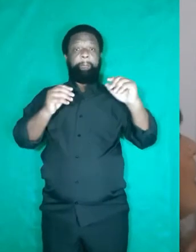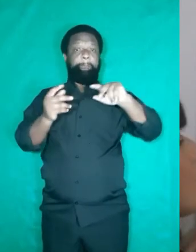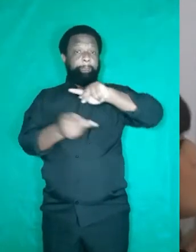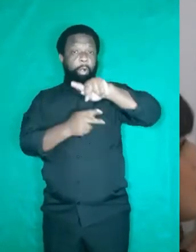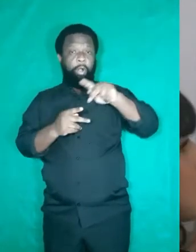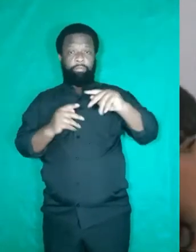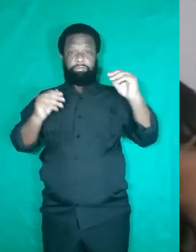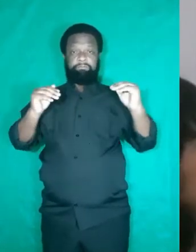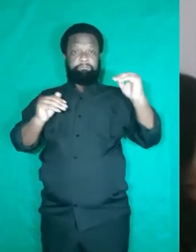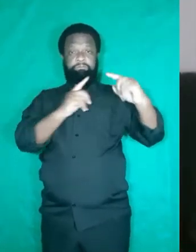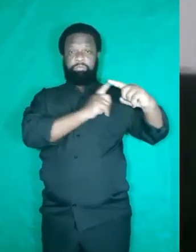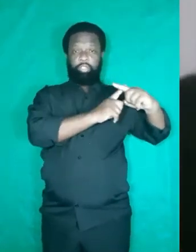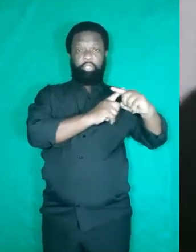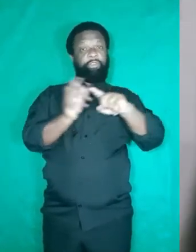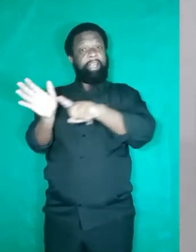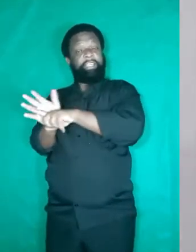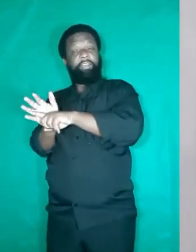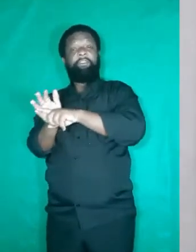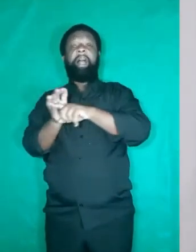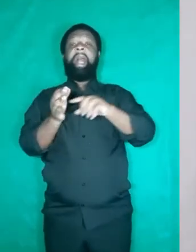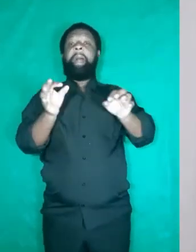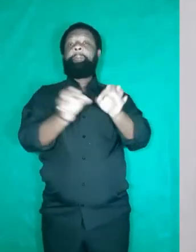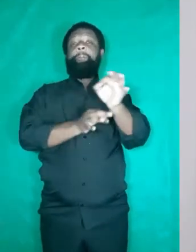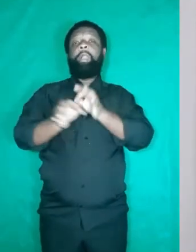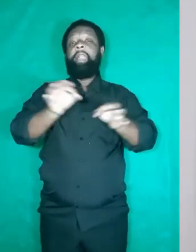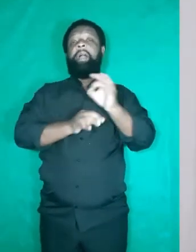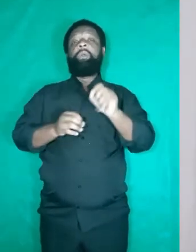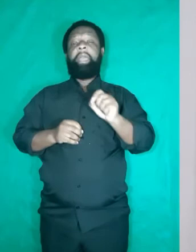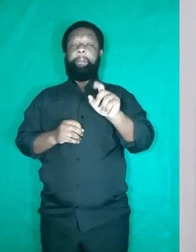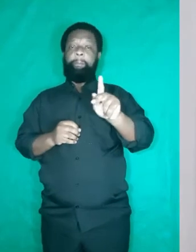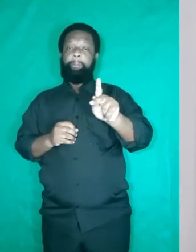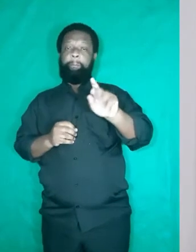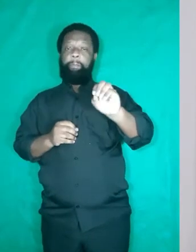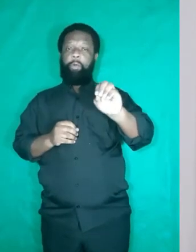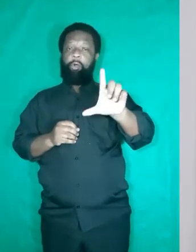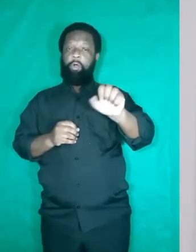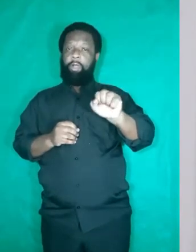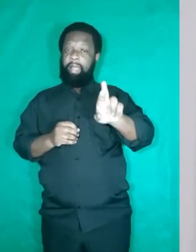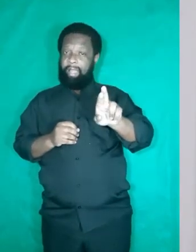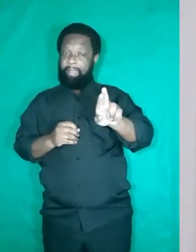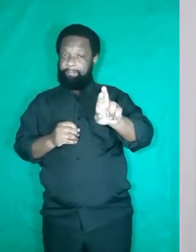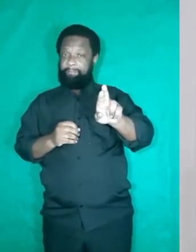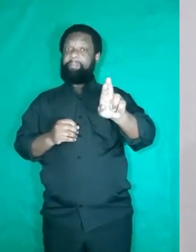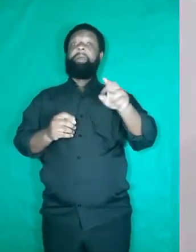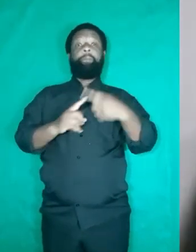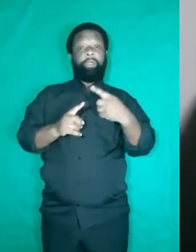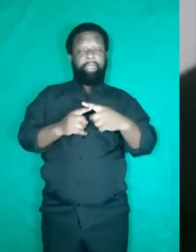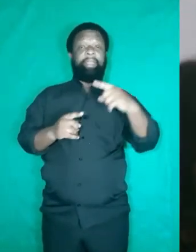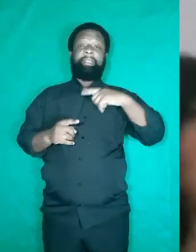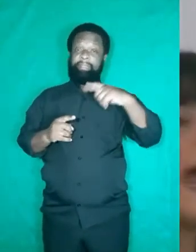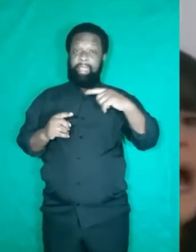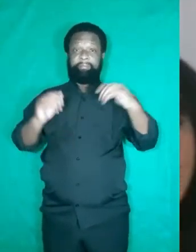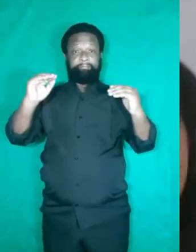existem polos nesse caso, a molécula ela é dita polar. Então, essa molécula aqui ela é